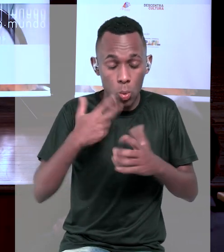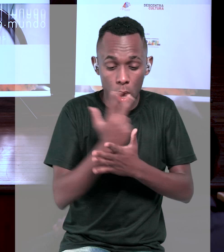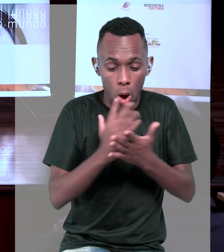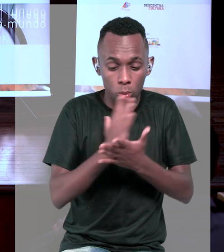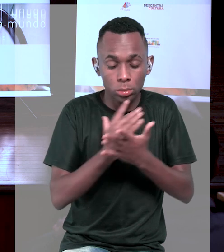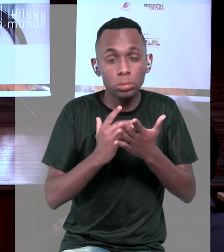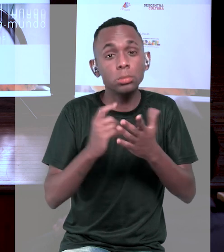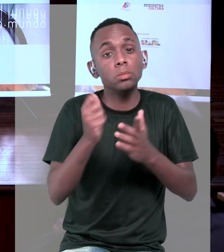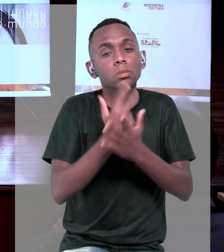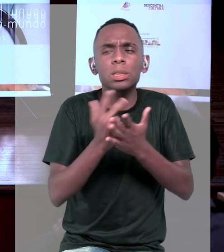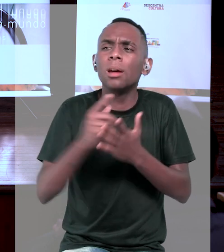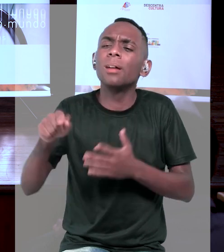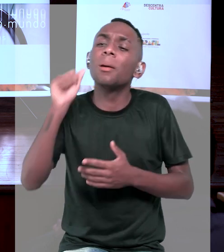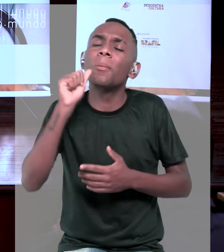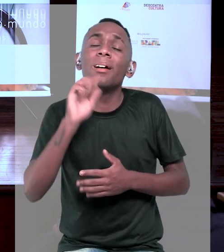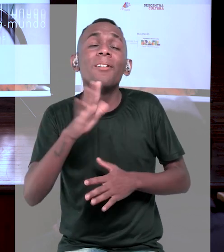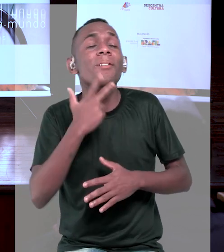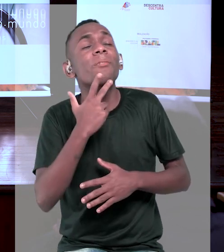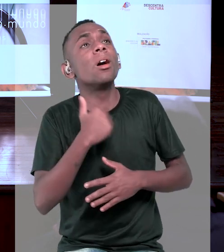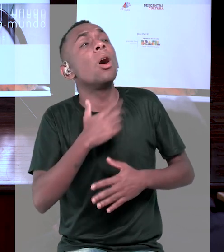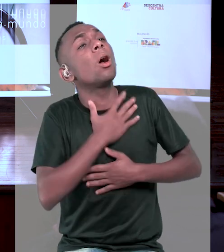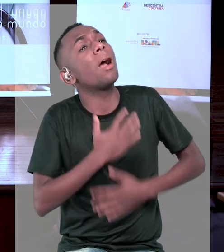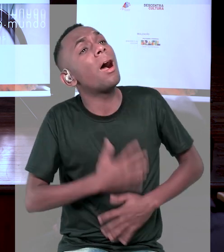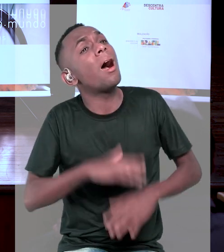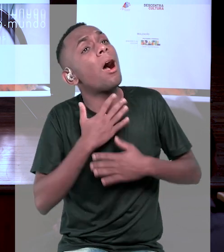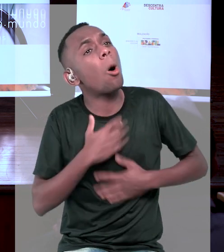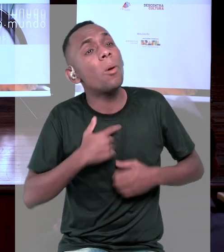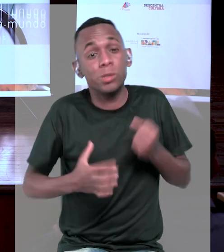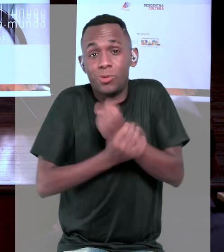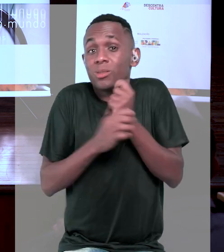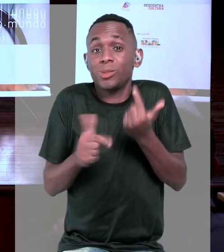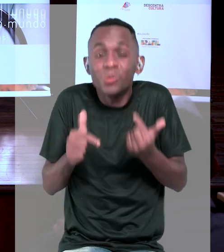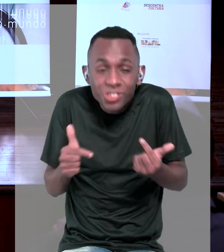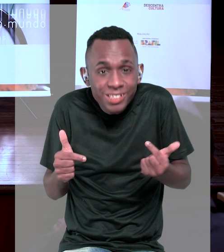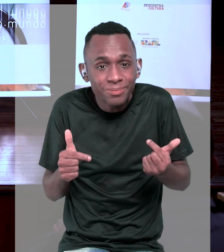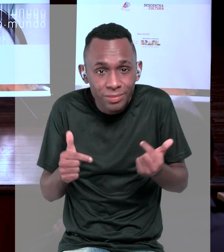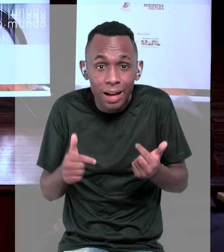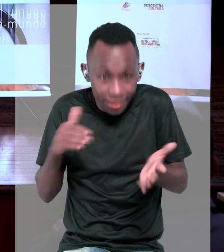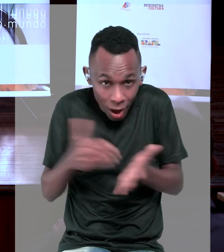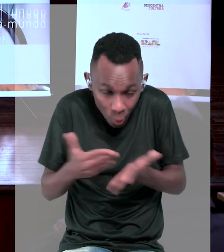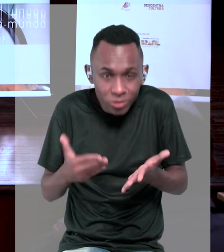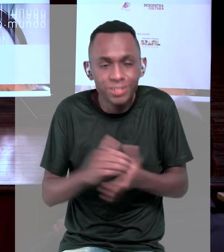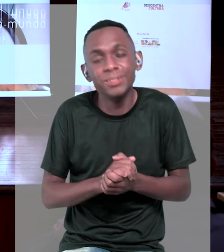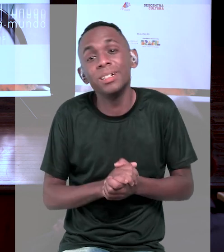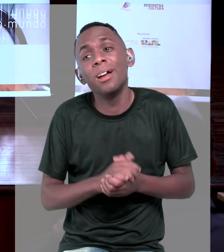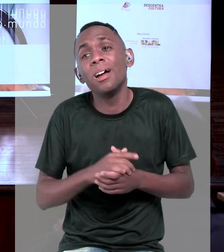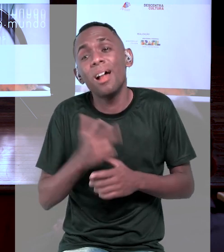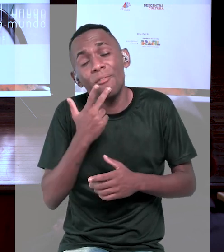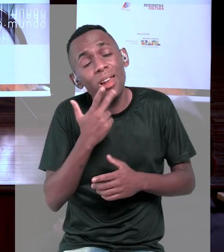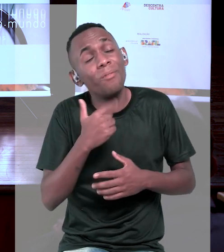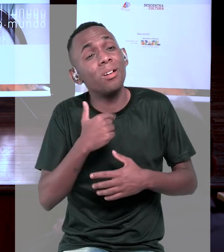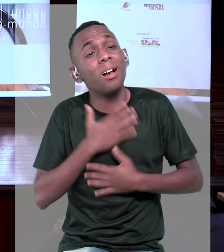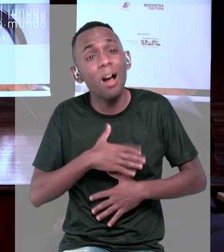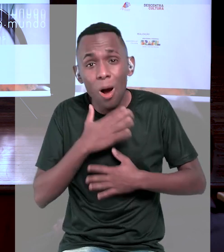assim, calma, Eugênio, eu estava muito inseguro, e ainda estou, mas ela falou assim, calma, Eugênio, eu não vou deixar você passar